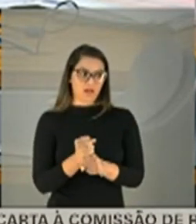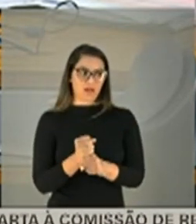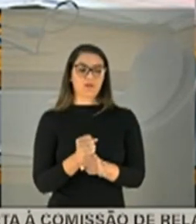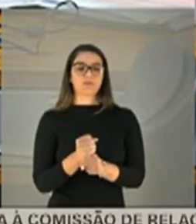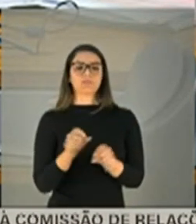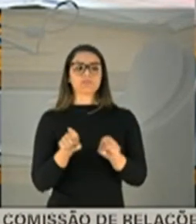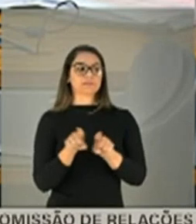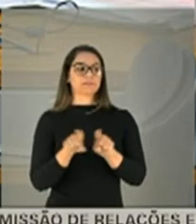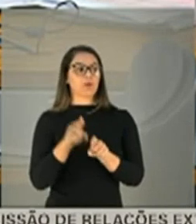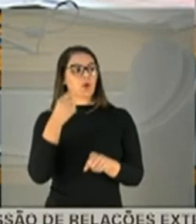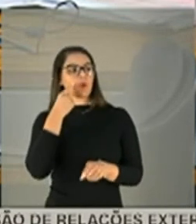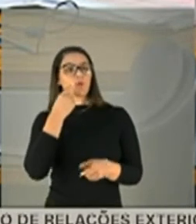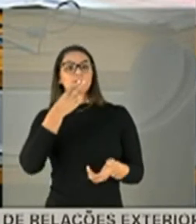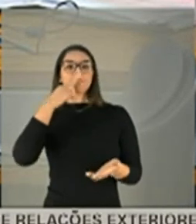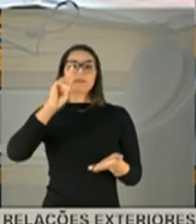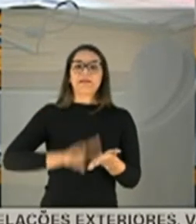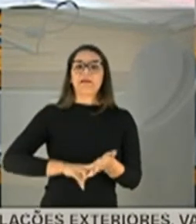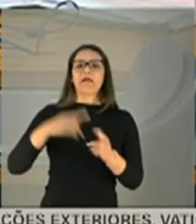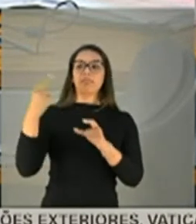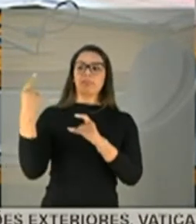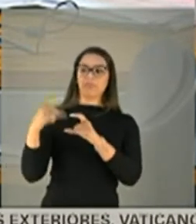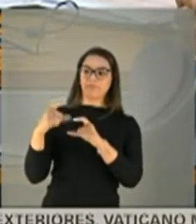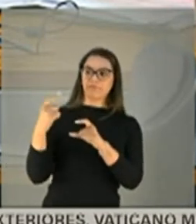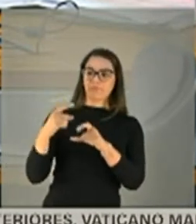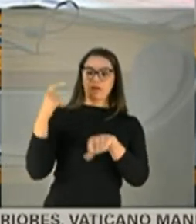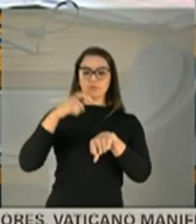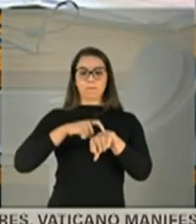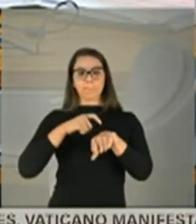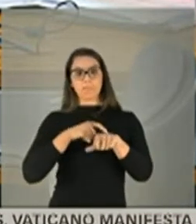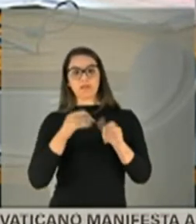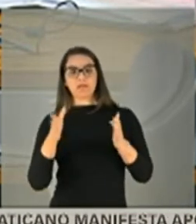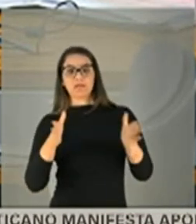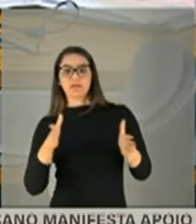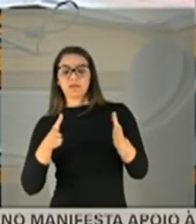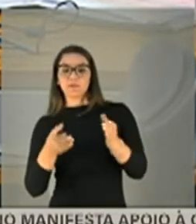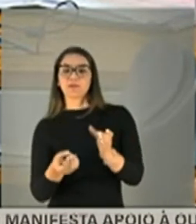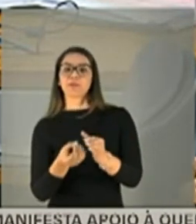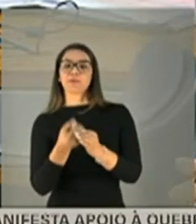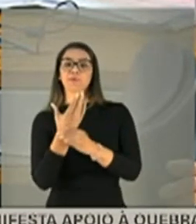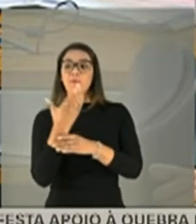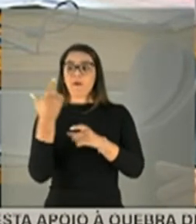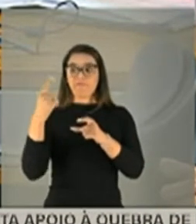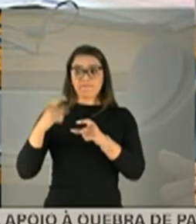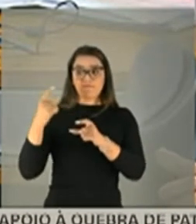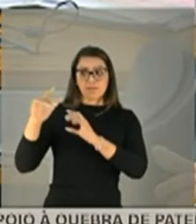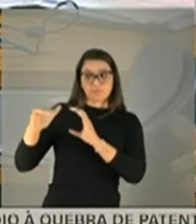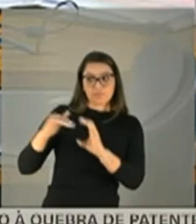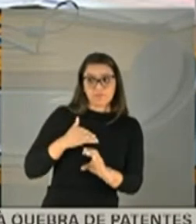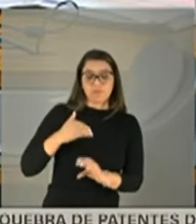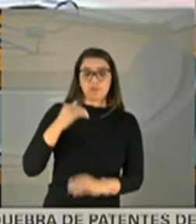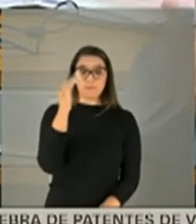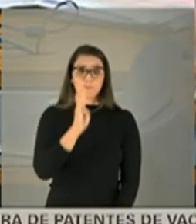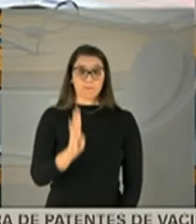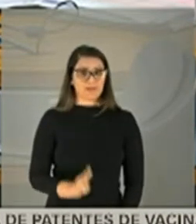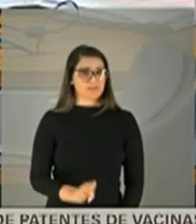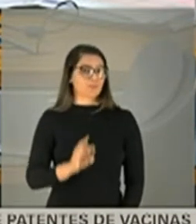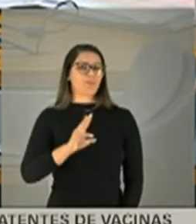consideração as cartas da Pfizer, né, o período que foi emitida essas cartas aqui para o governo brasileiro, que não